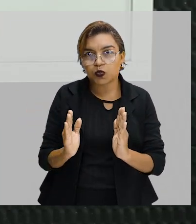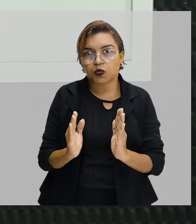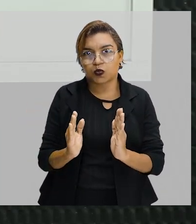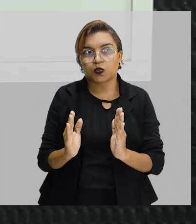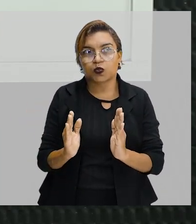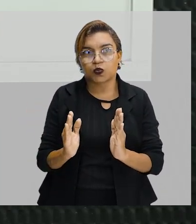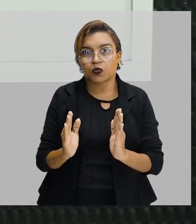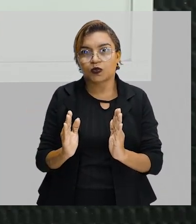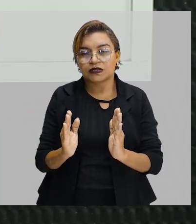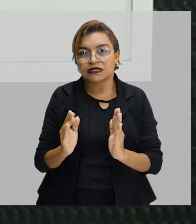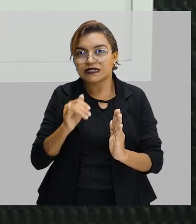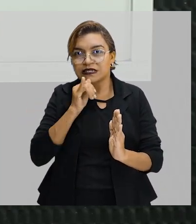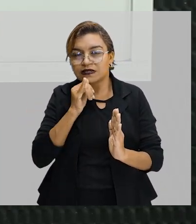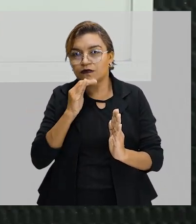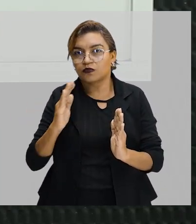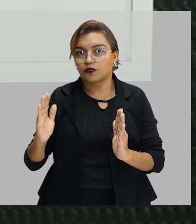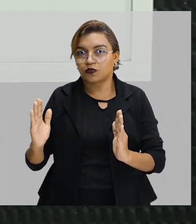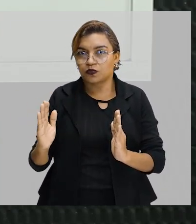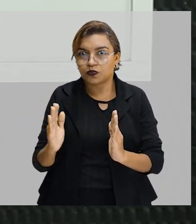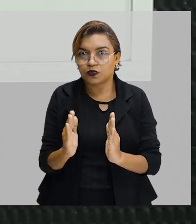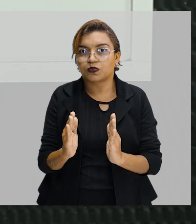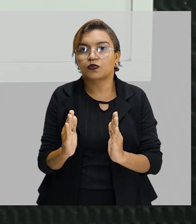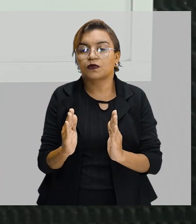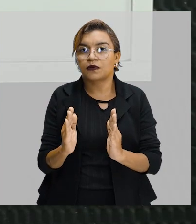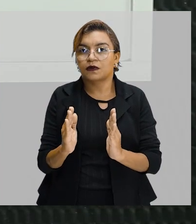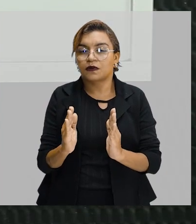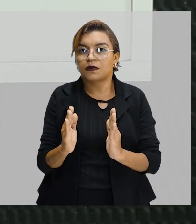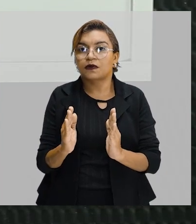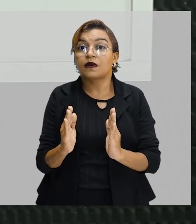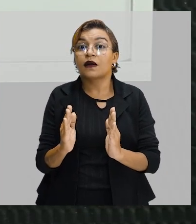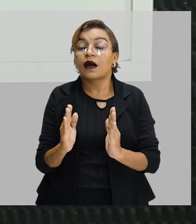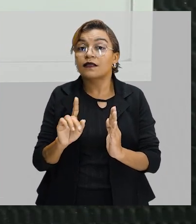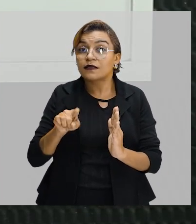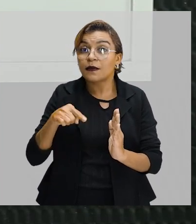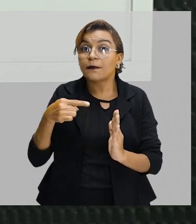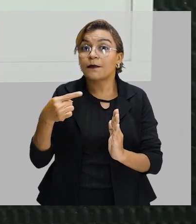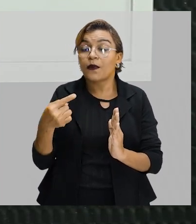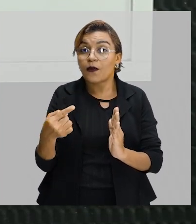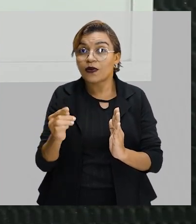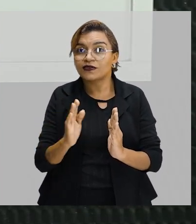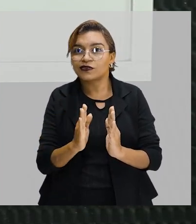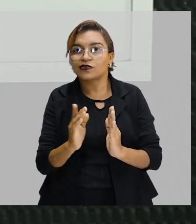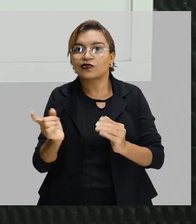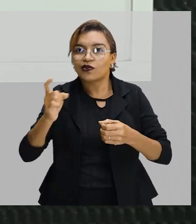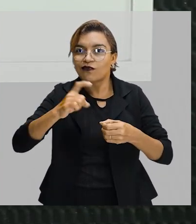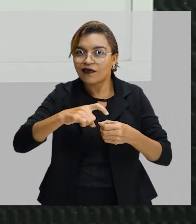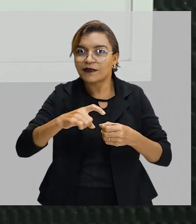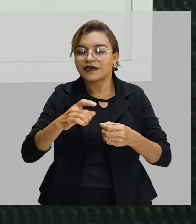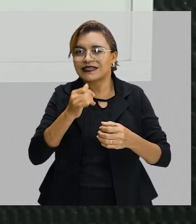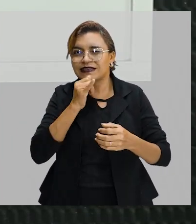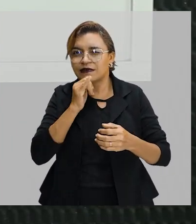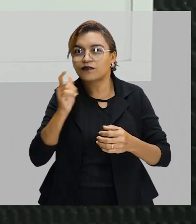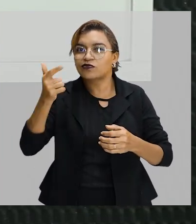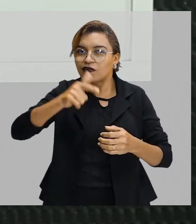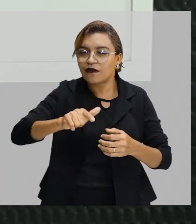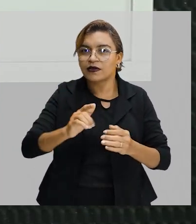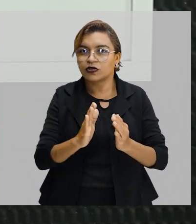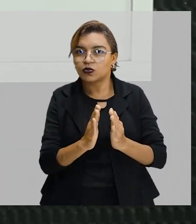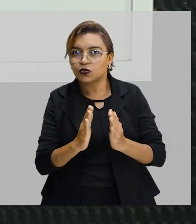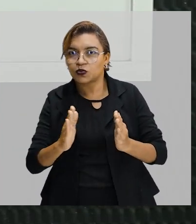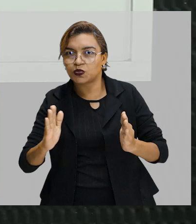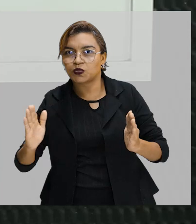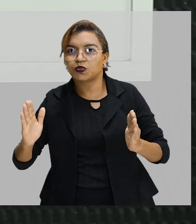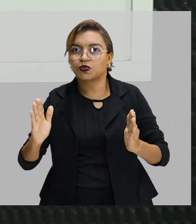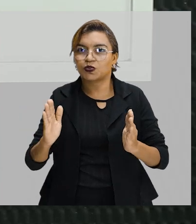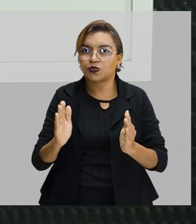ponto em que ela vai, né, chegar à sua compressão máxima. Depois ela vai de novo se esticar e ela vai ficar